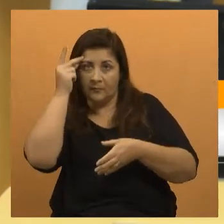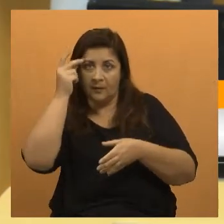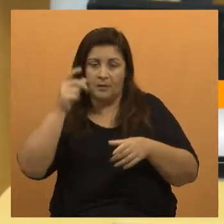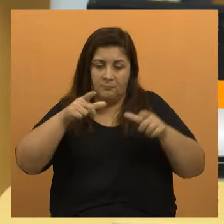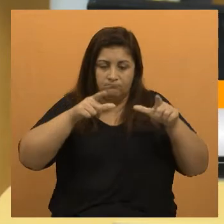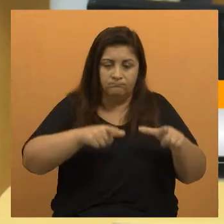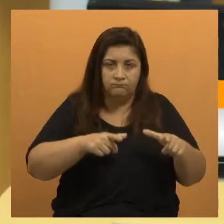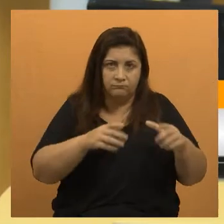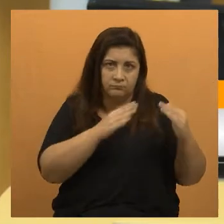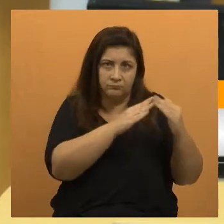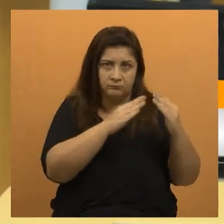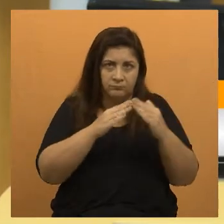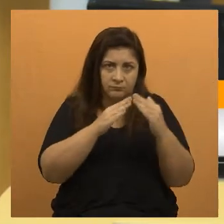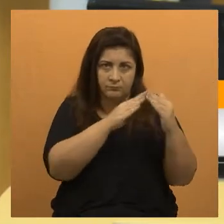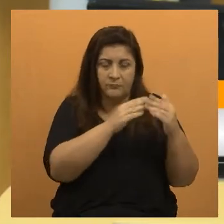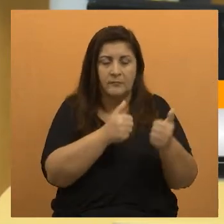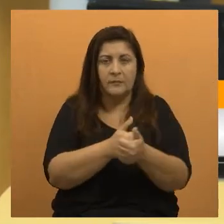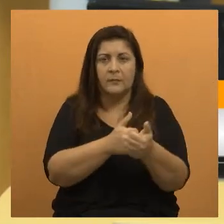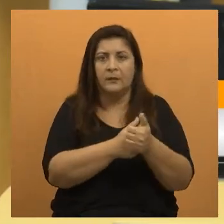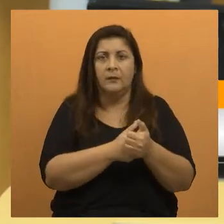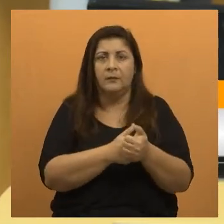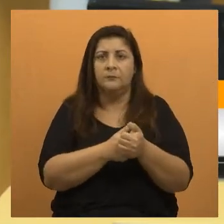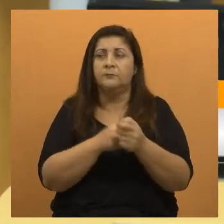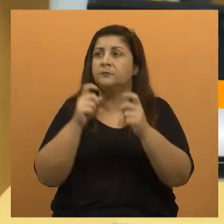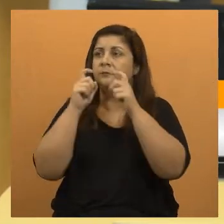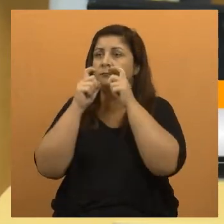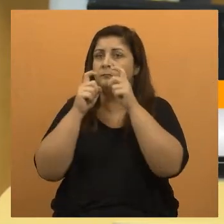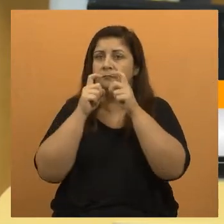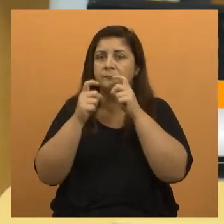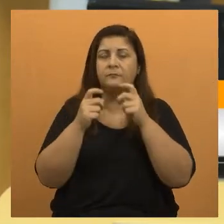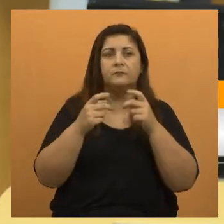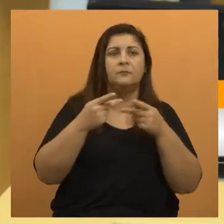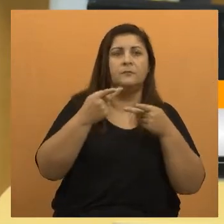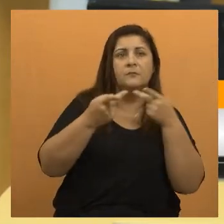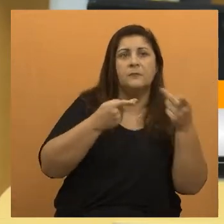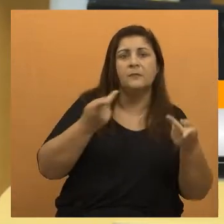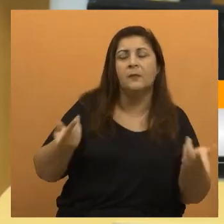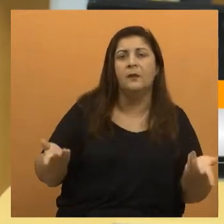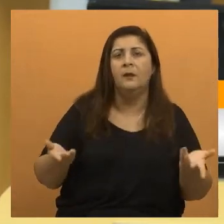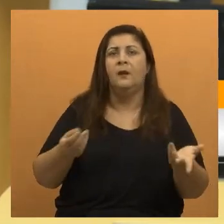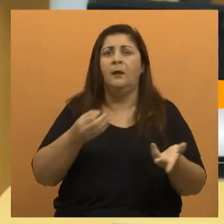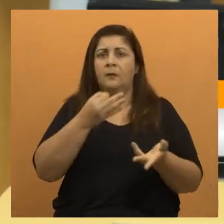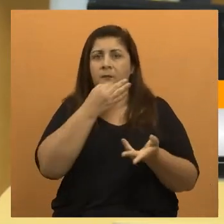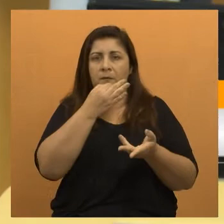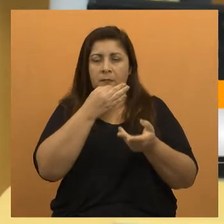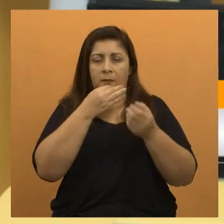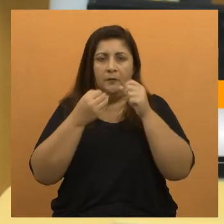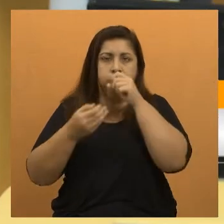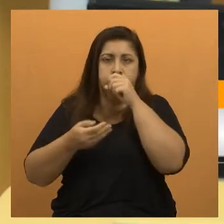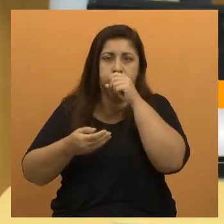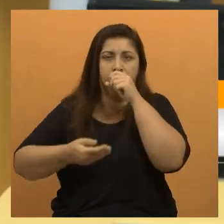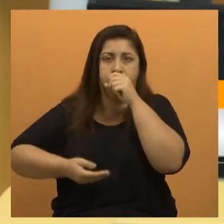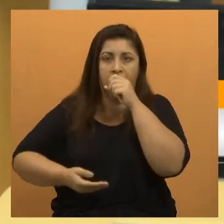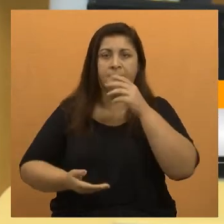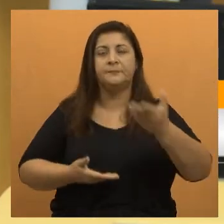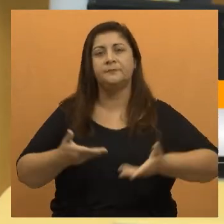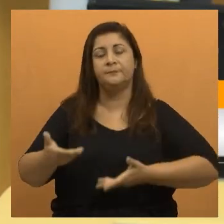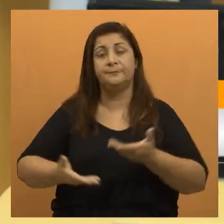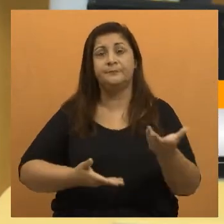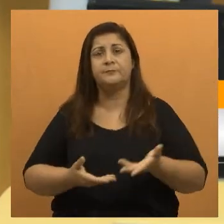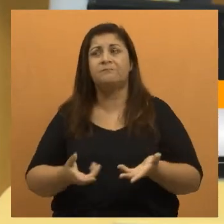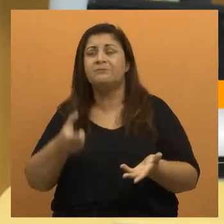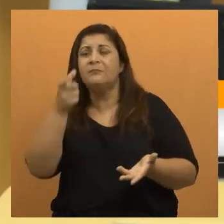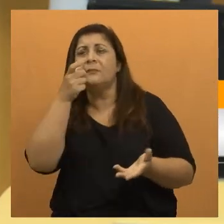município que se reúnem para discutir, analisar, planejar, acompanhar a solução dos seus